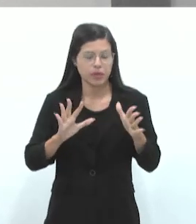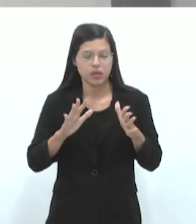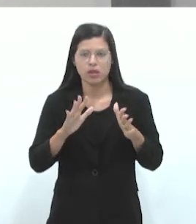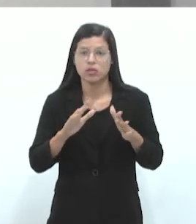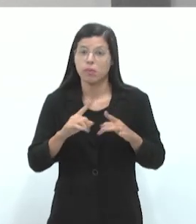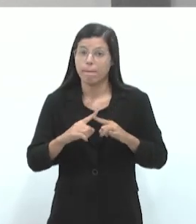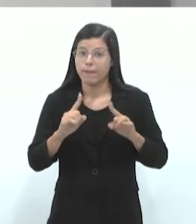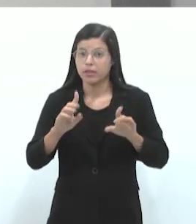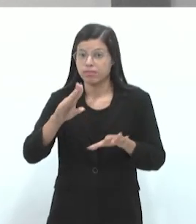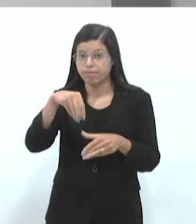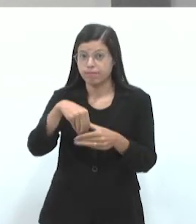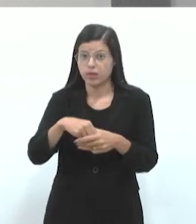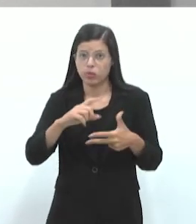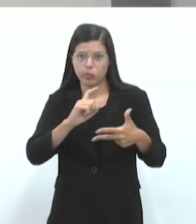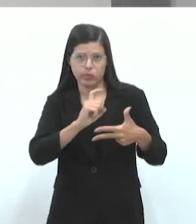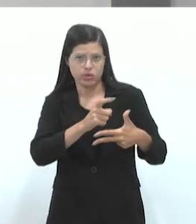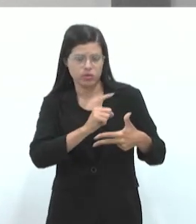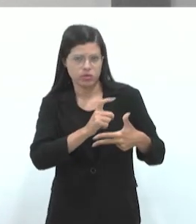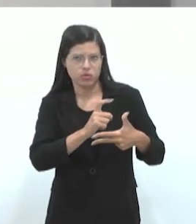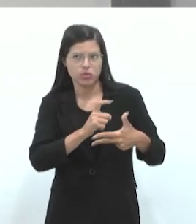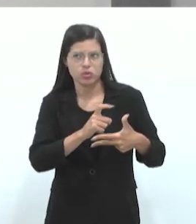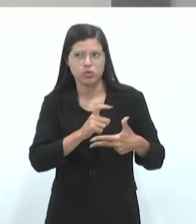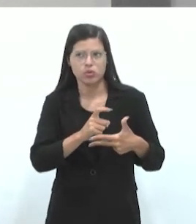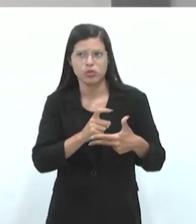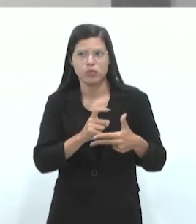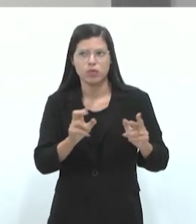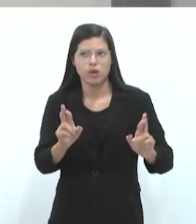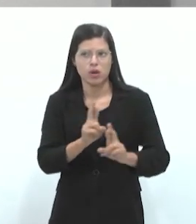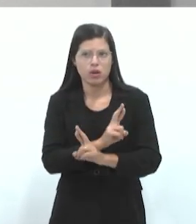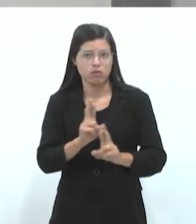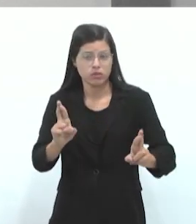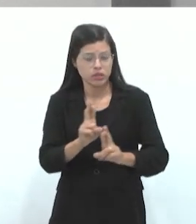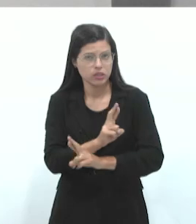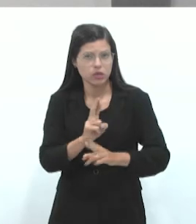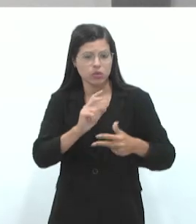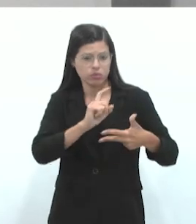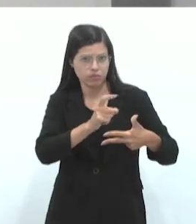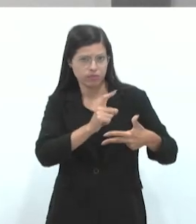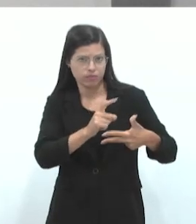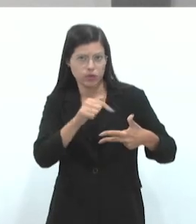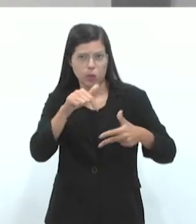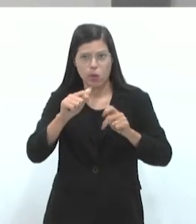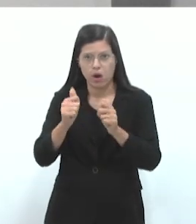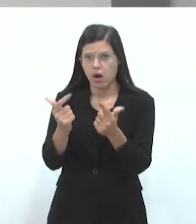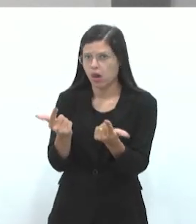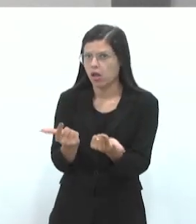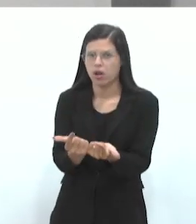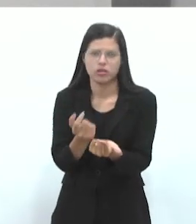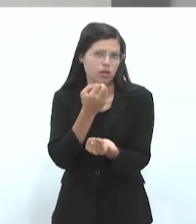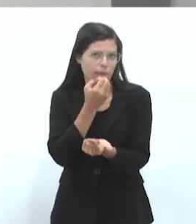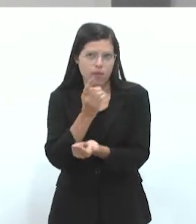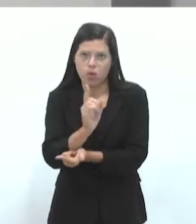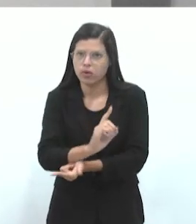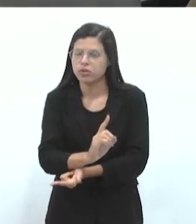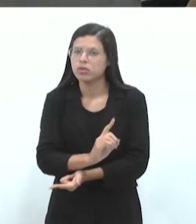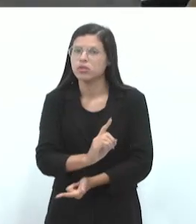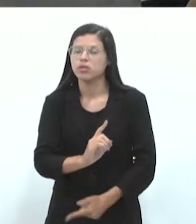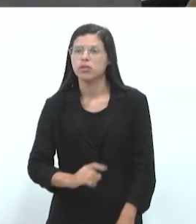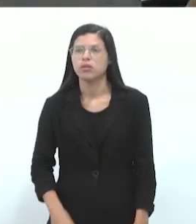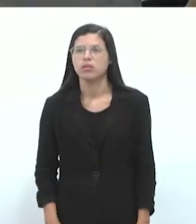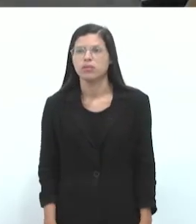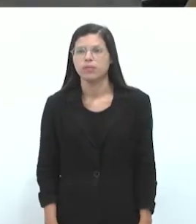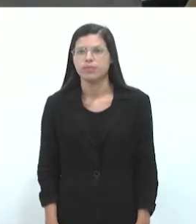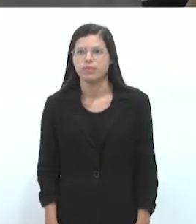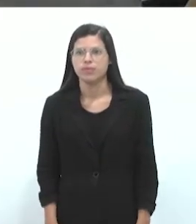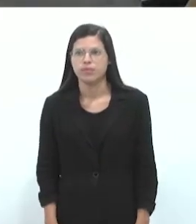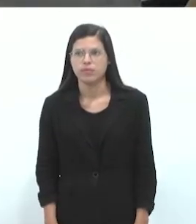Executivo. E a relação do Poder Executivo com essa casa não anda nada bem, para que a PGE também faça esse tipo de graça. Então, achei muito pertinente